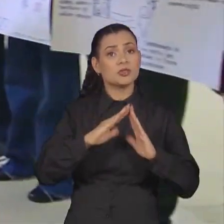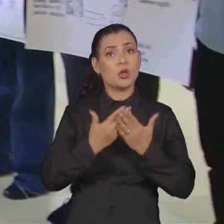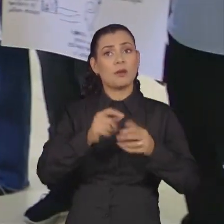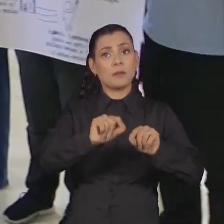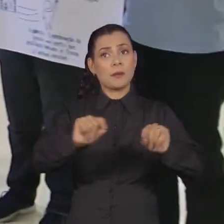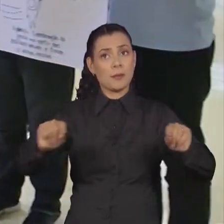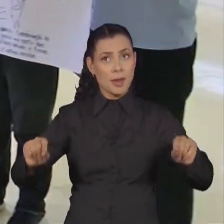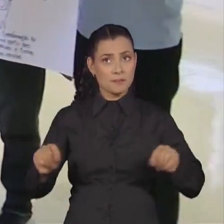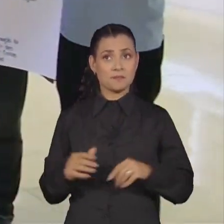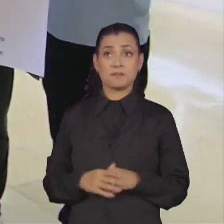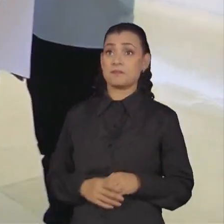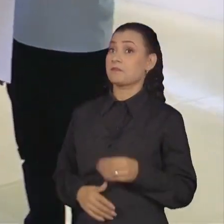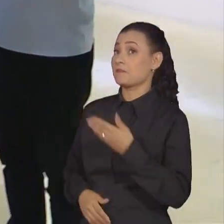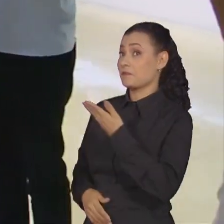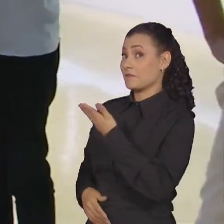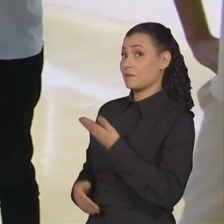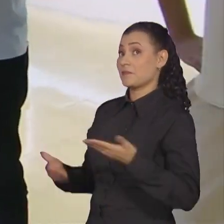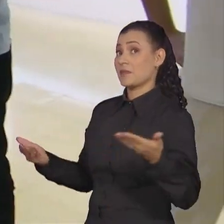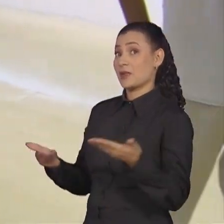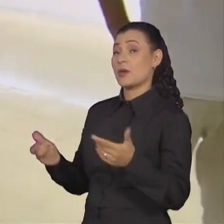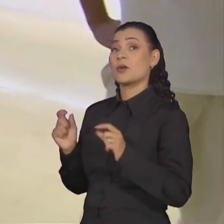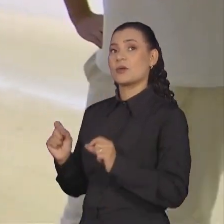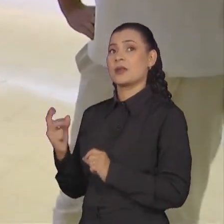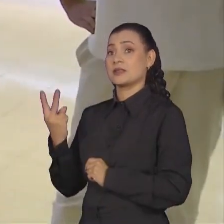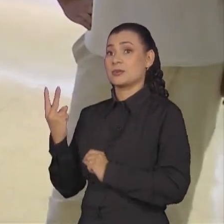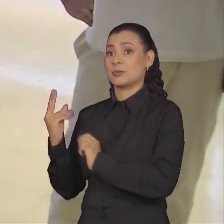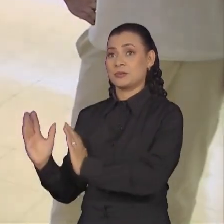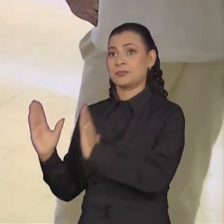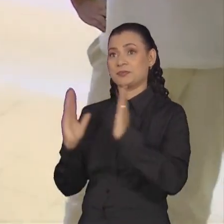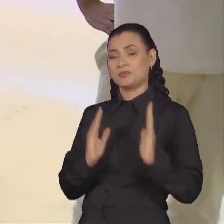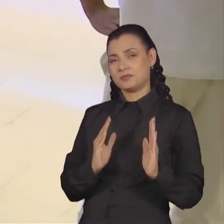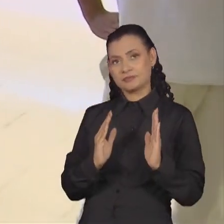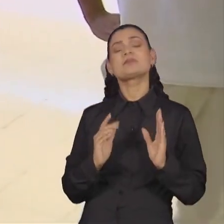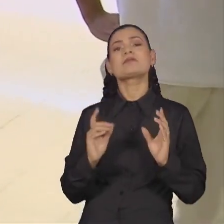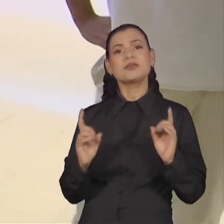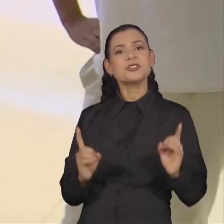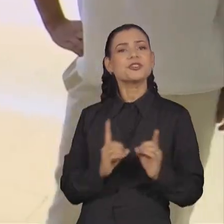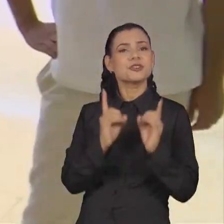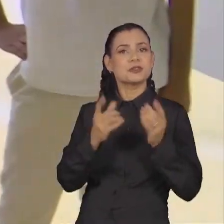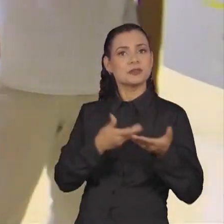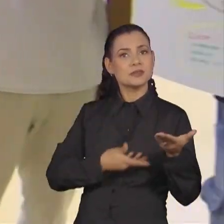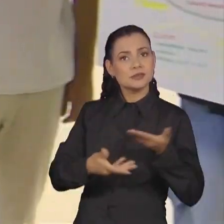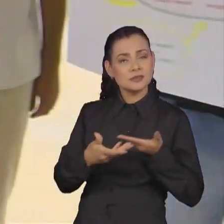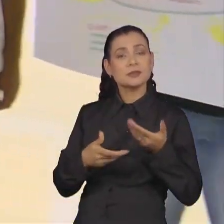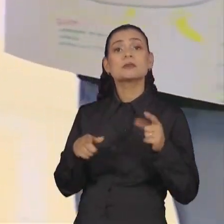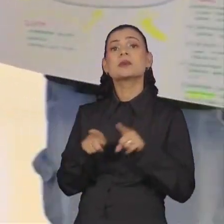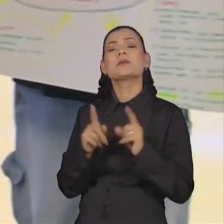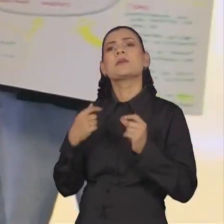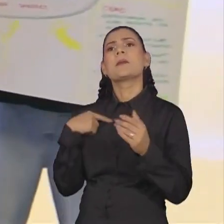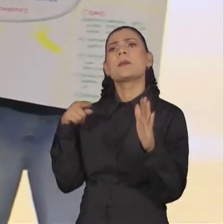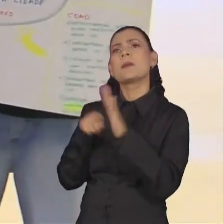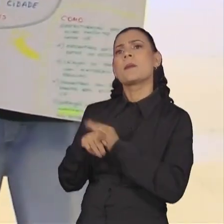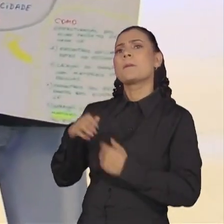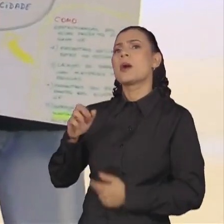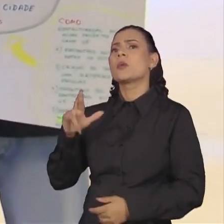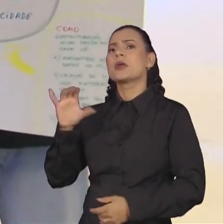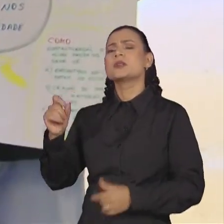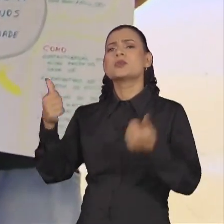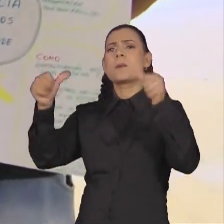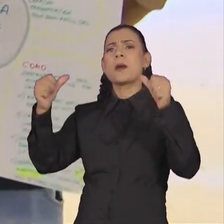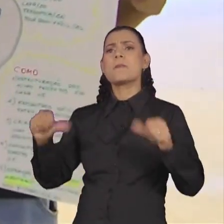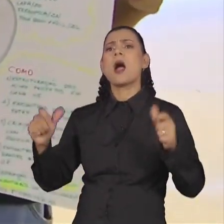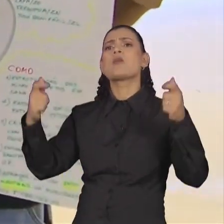estão. Eles estão fazendo aqui agora uma segunda etapa da dinâmica que foi feita hoje. E aí eu pergunto para o Maurício. Maurício, o que é esse